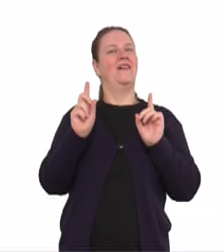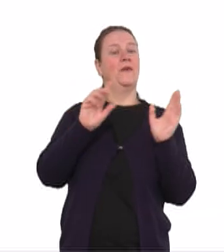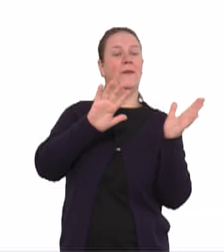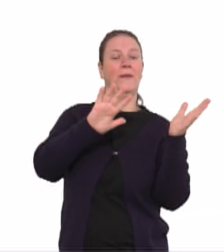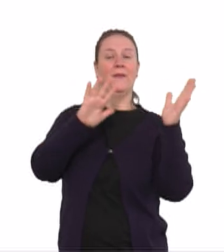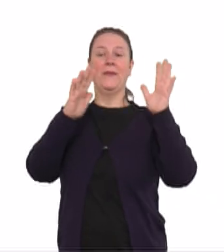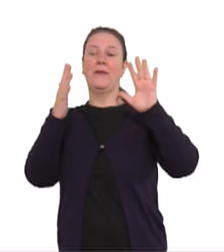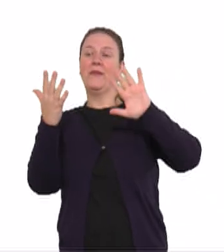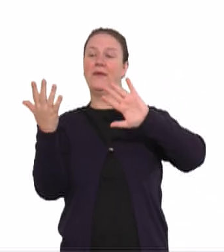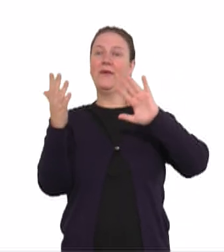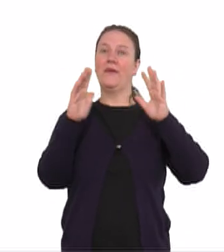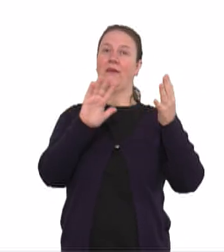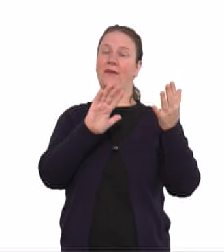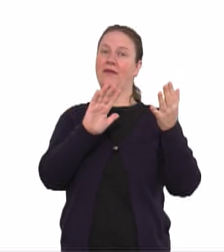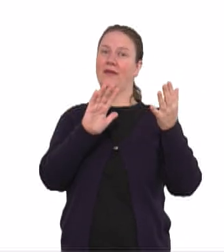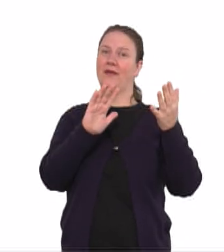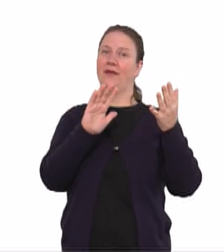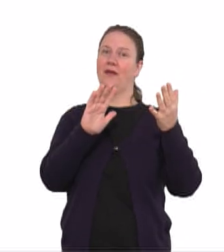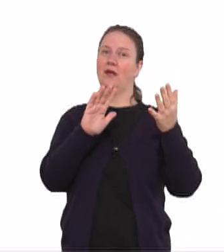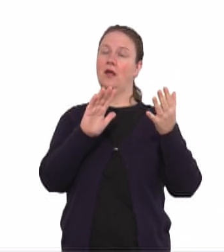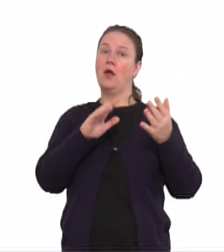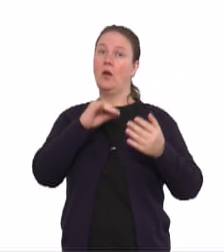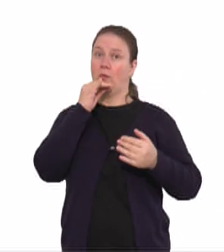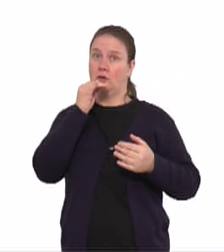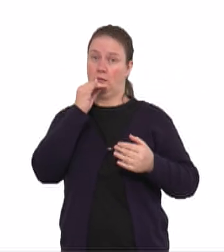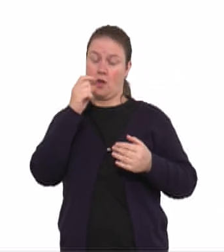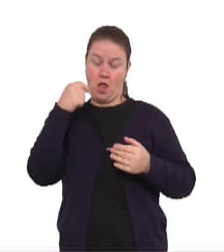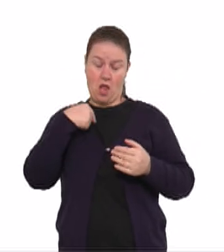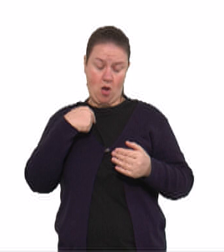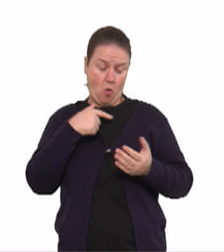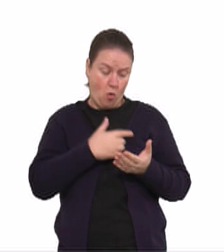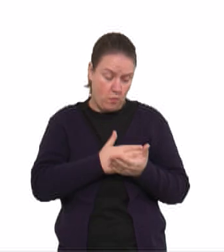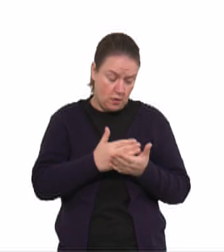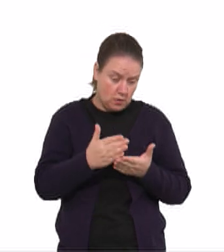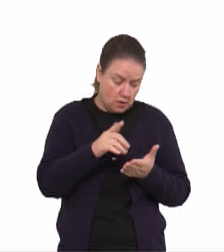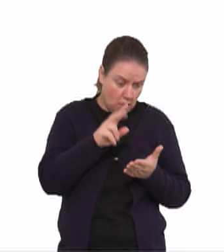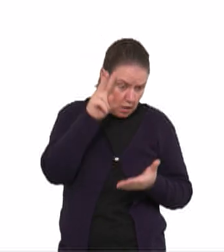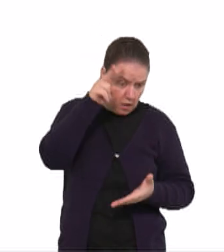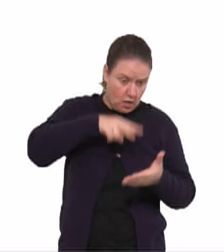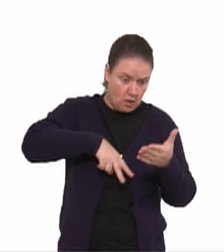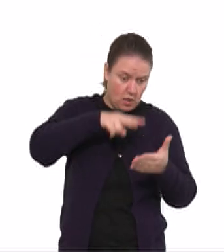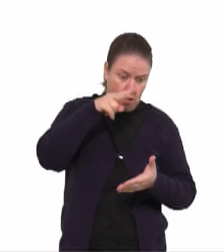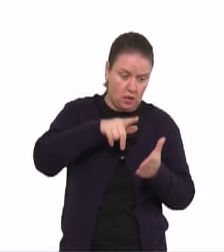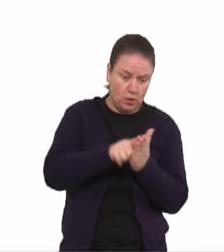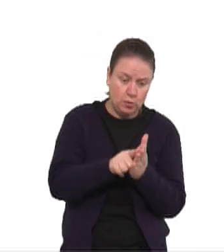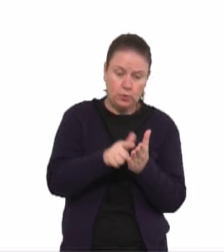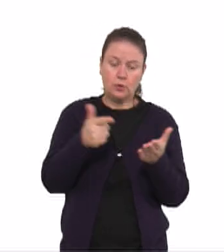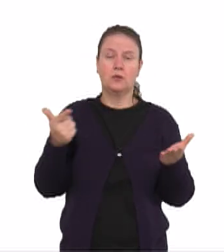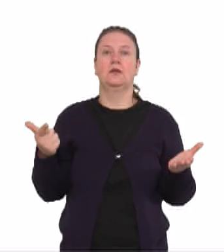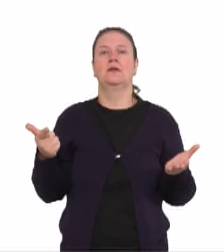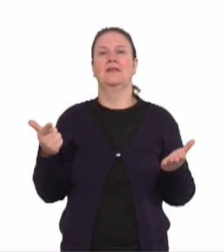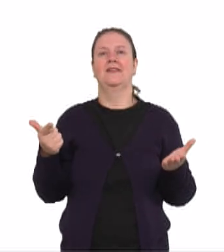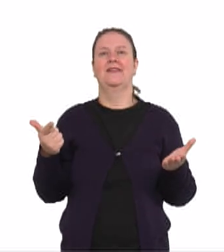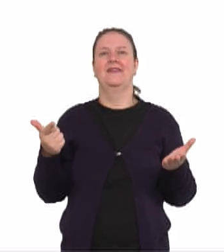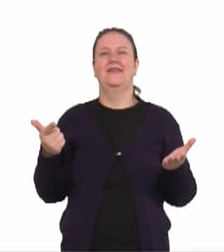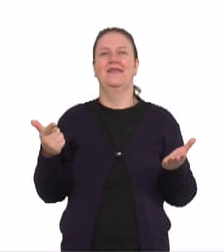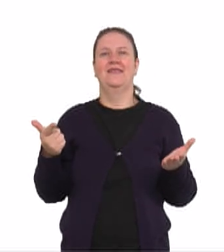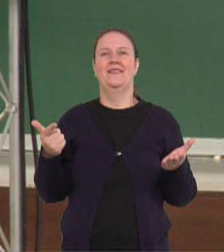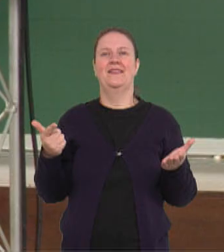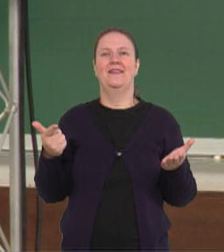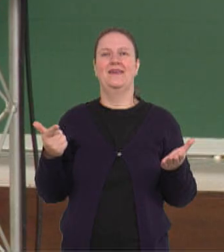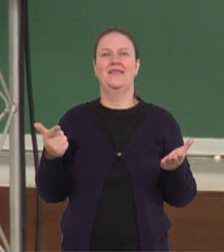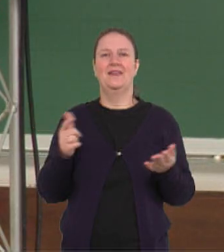estava lendo o jornal, marca de tempo. Esse E aqui tá perdido, viu, pessoal? Tá perdido, esquece,